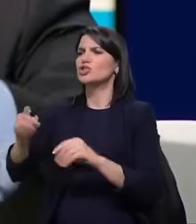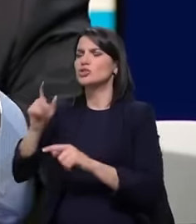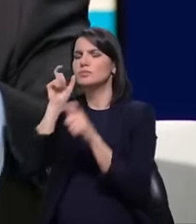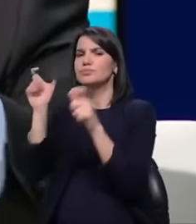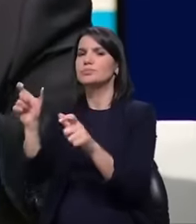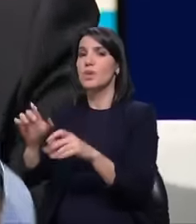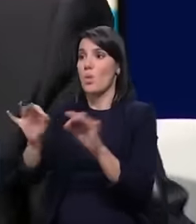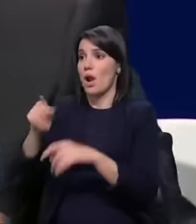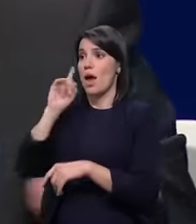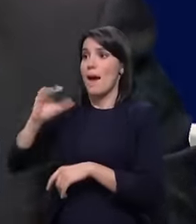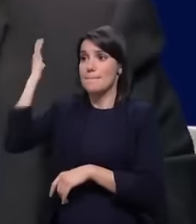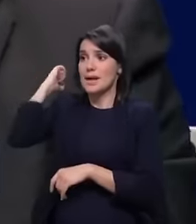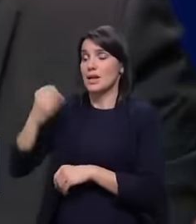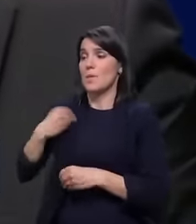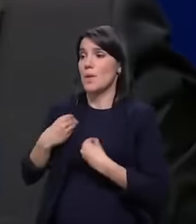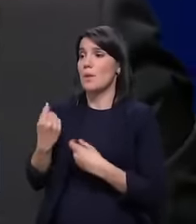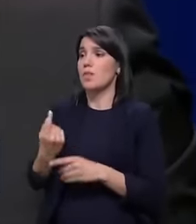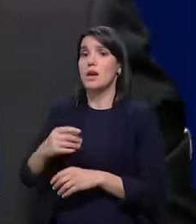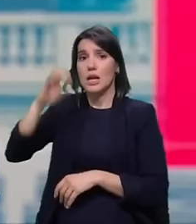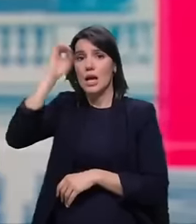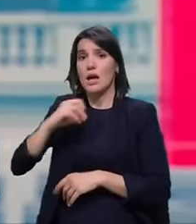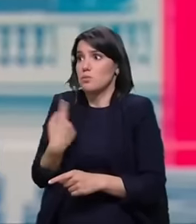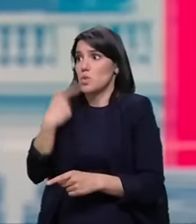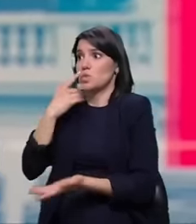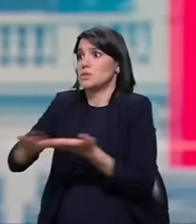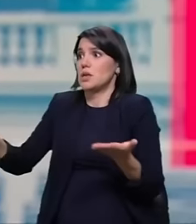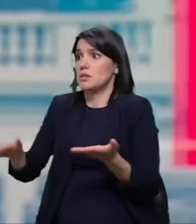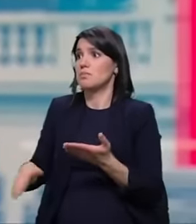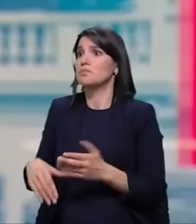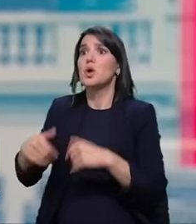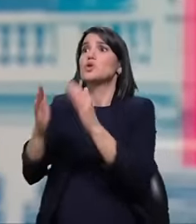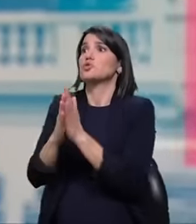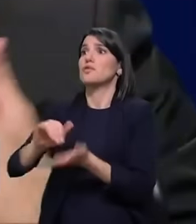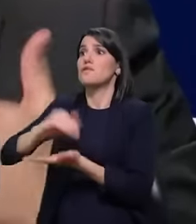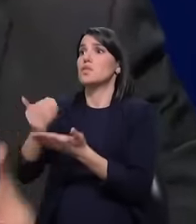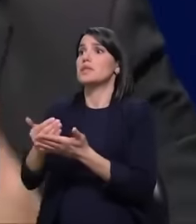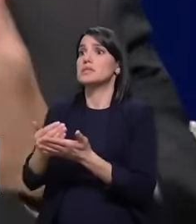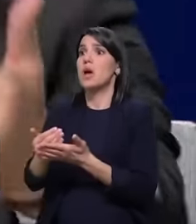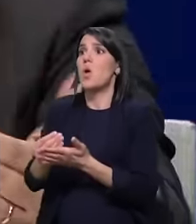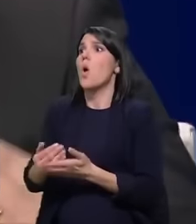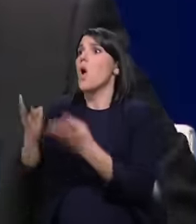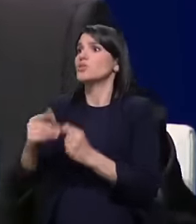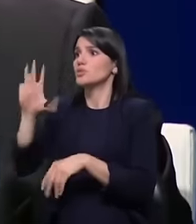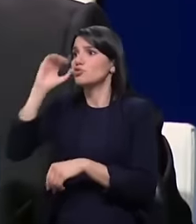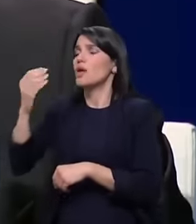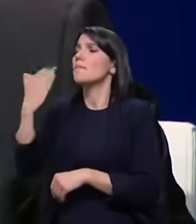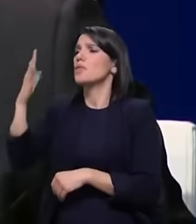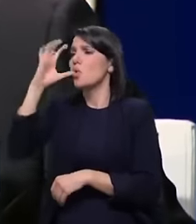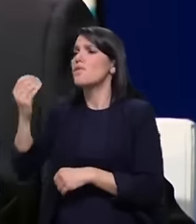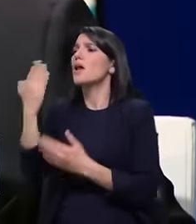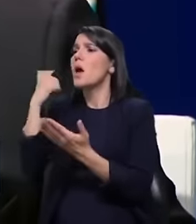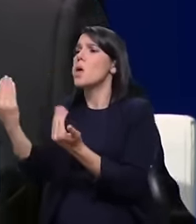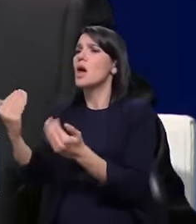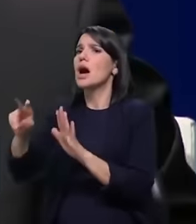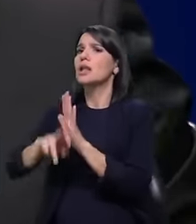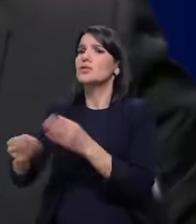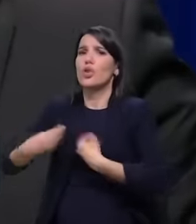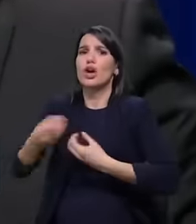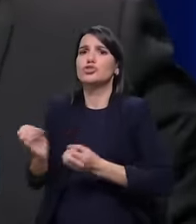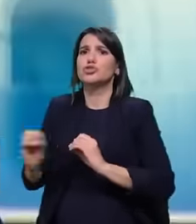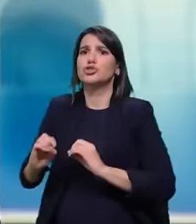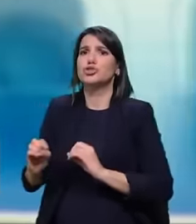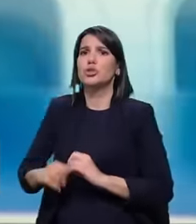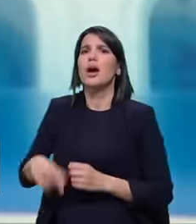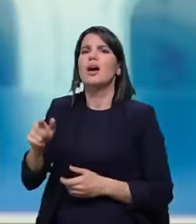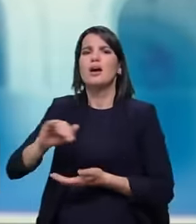Mortágua, que está como, tão preocupada... Nenhum, olha, porque eu não conheço nenhum. Todas as fundações que estão no Orçamento de Estado, eu estou farto de pedir ao Governo acesso aos relatórios e ainda não mas tenho. Mas fundações são